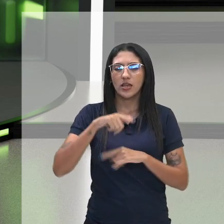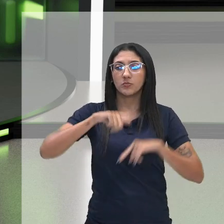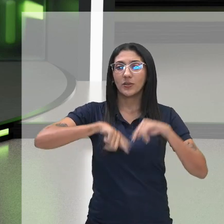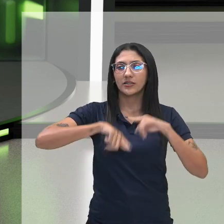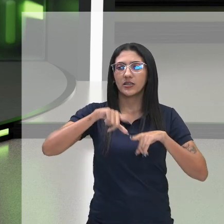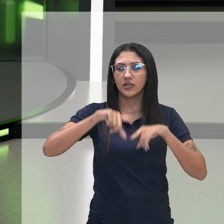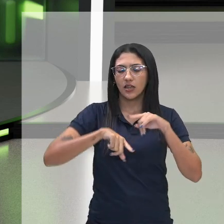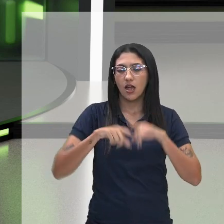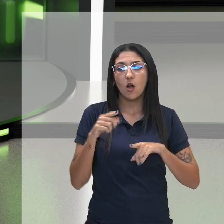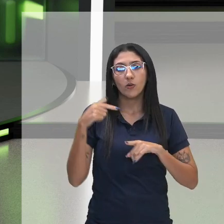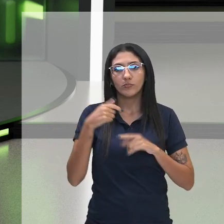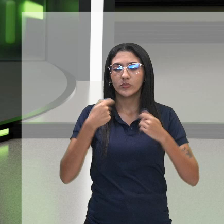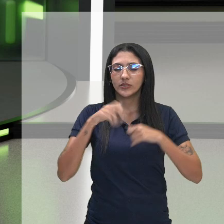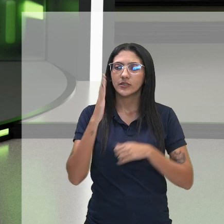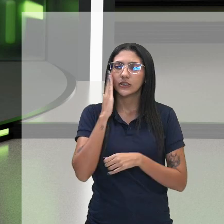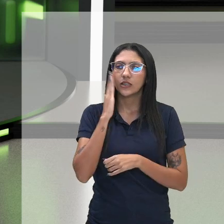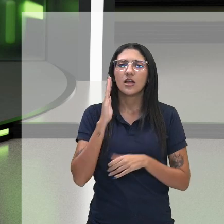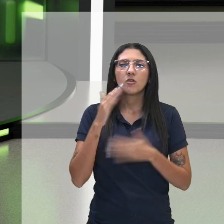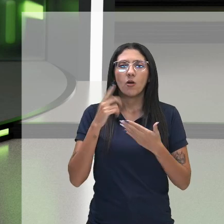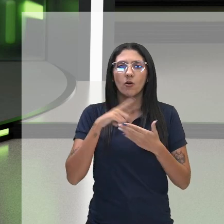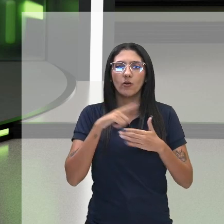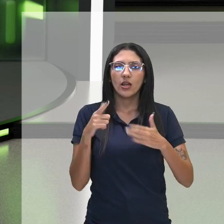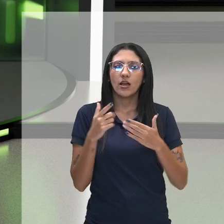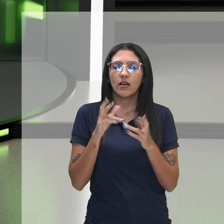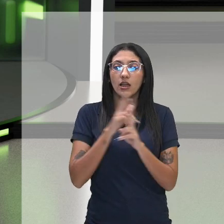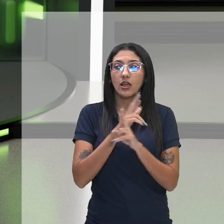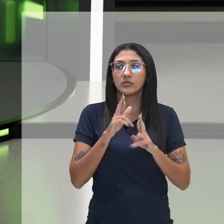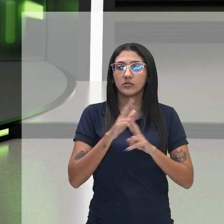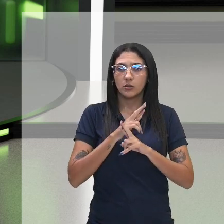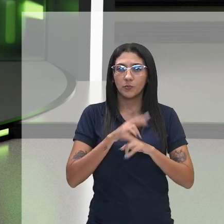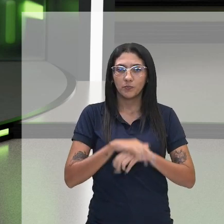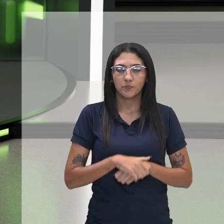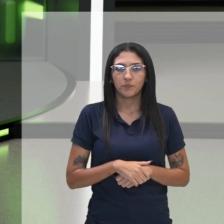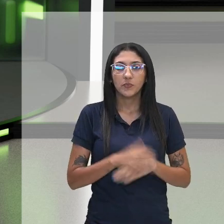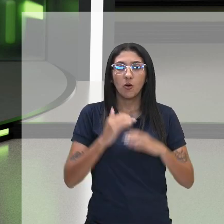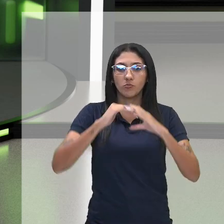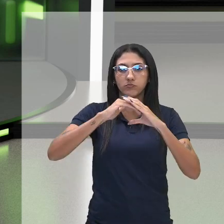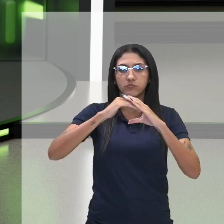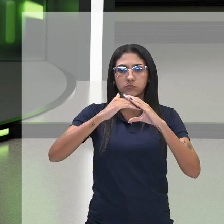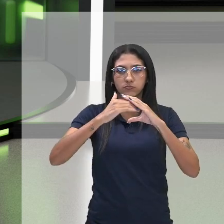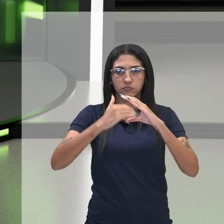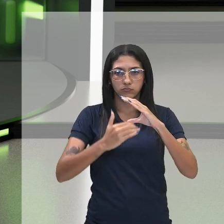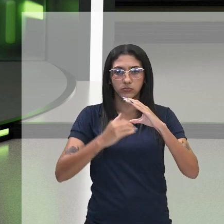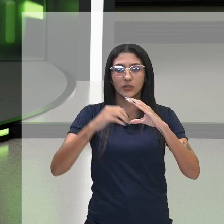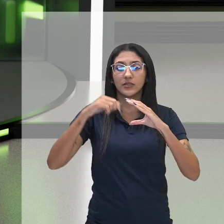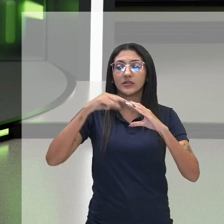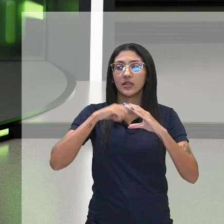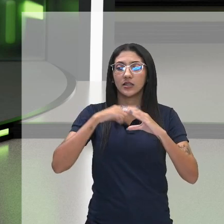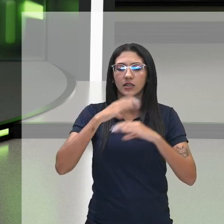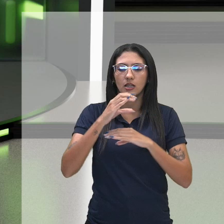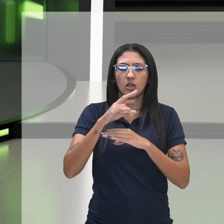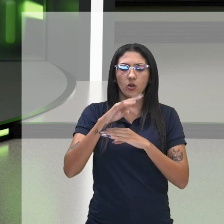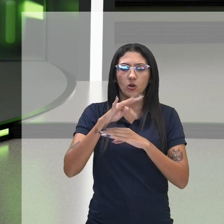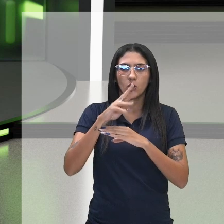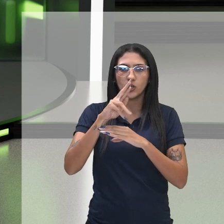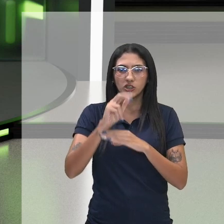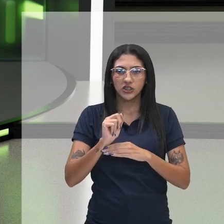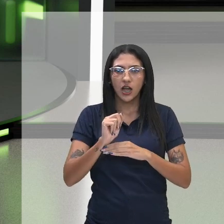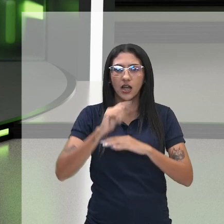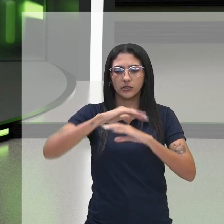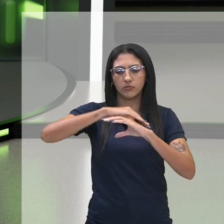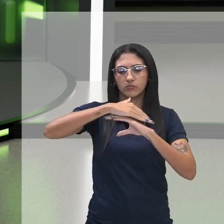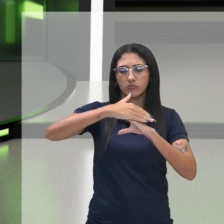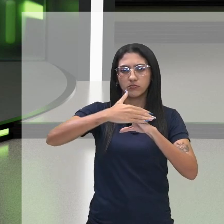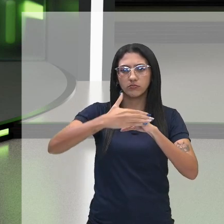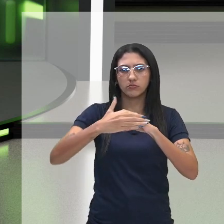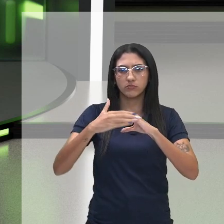essas relações com as placas tectônicas. Então, depois do manto tem a crosta terrestre, né? Que é essa superfície